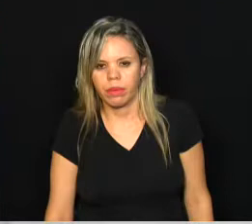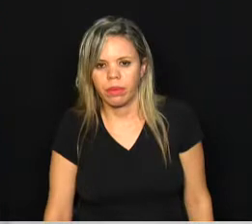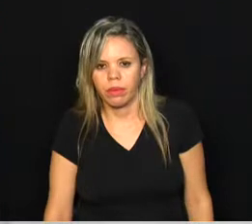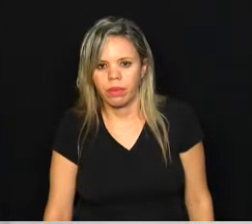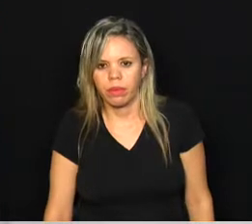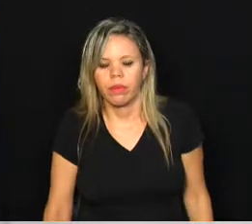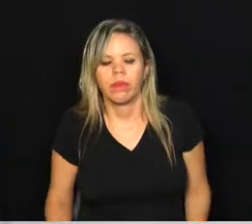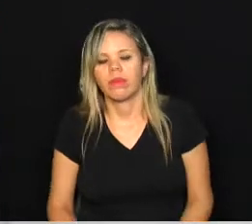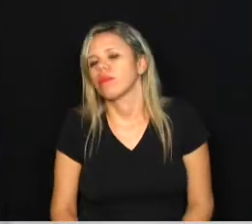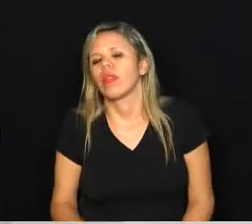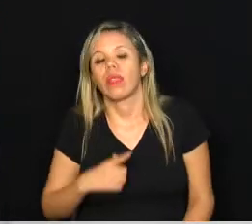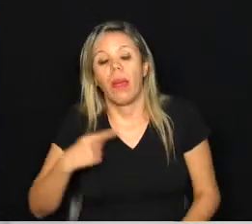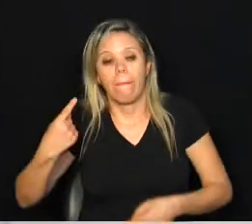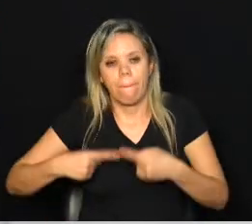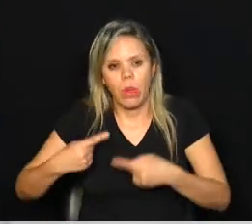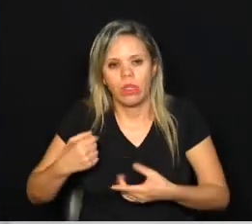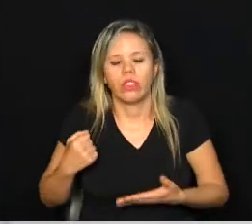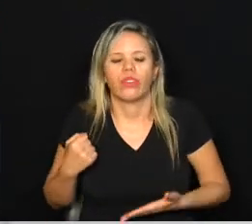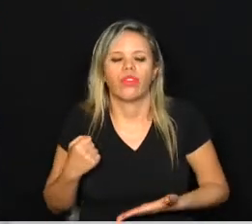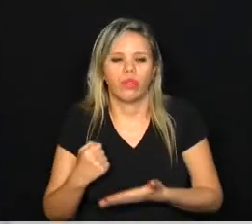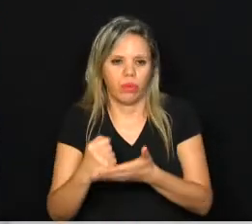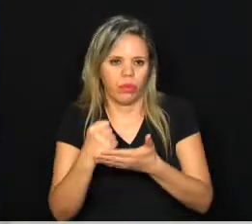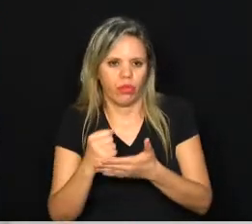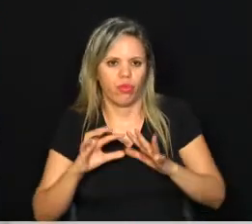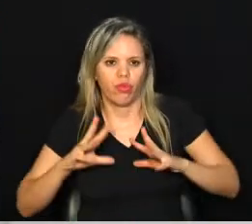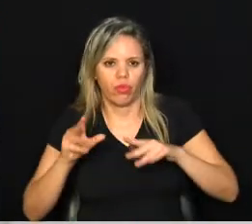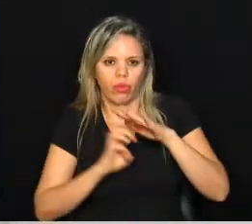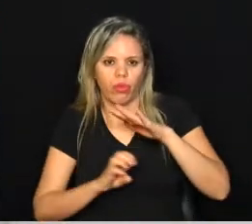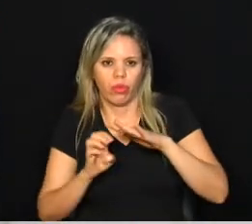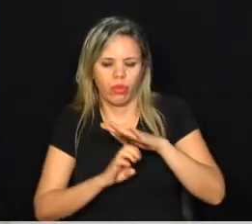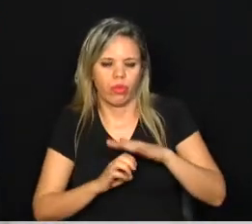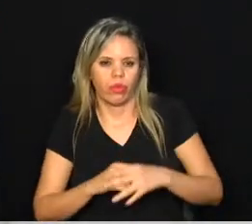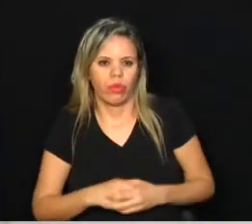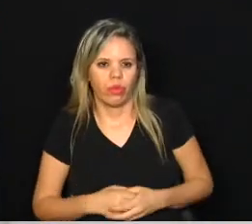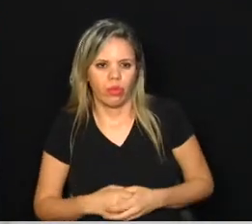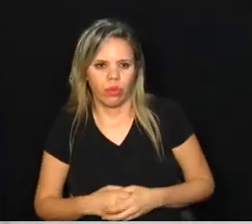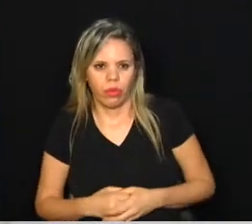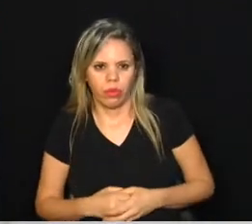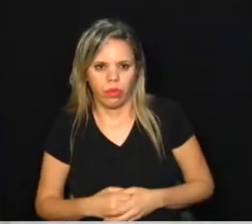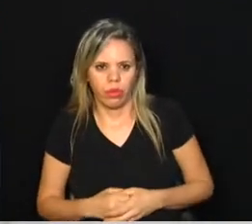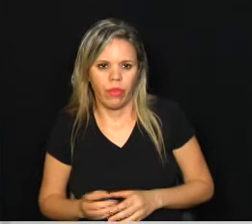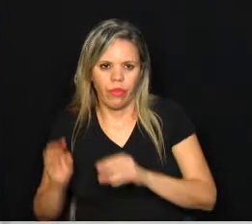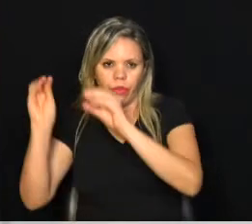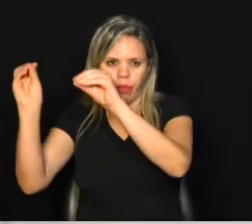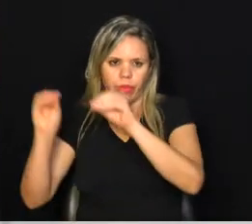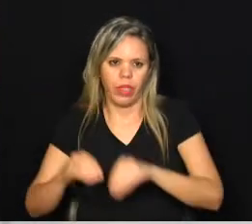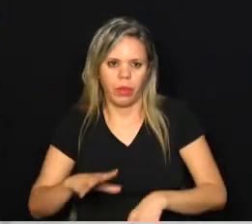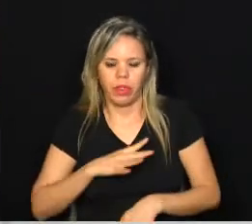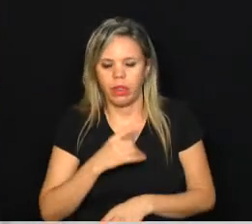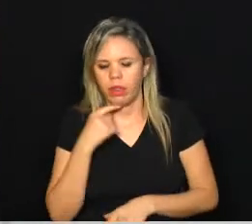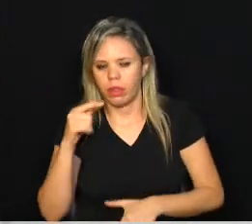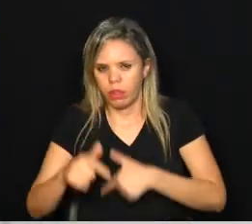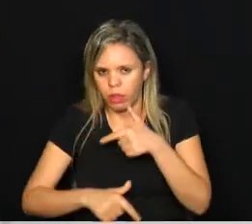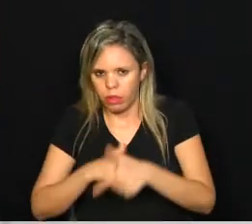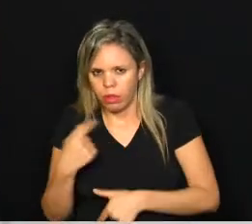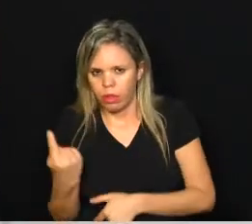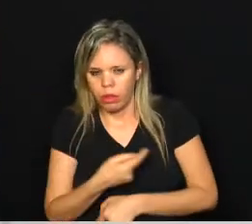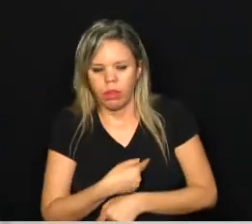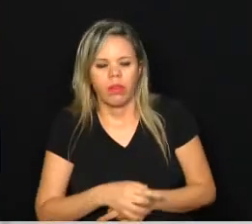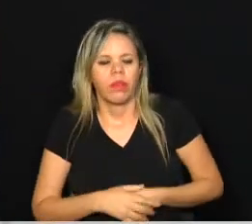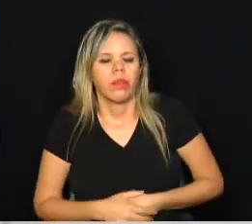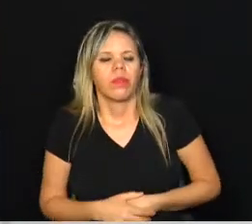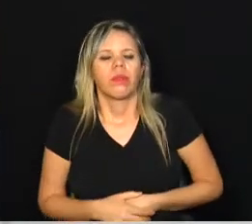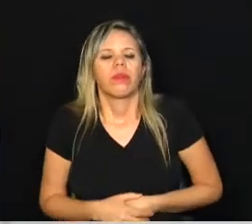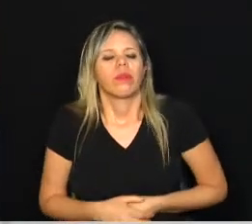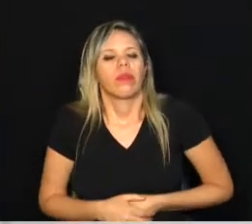políticas para ajudar todas as empresas aí a estarem vindo para cá. Esse trabalho é o trabalho que a gente